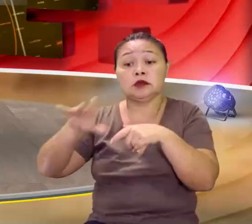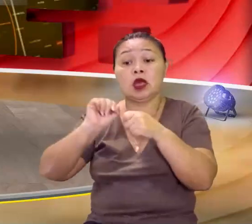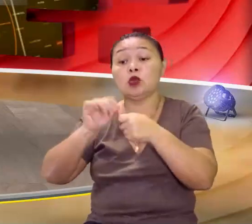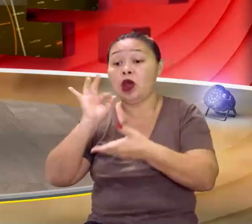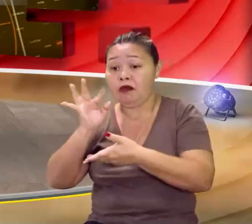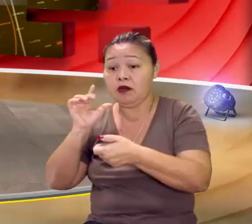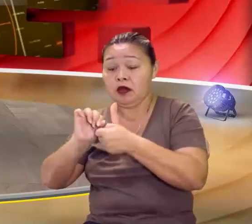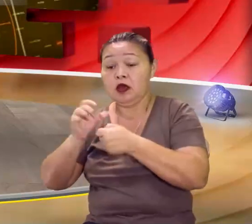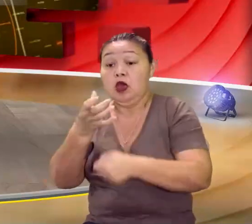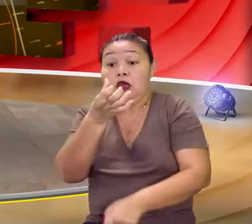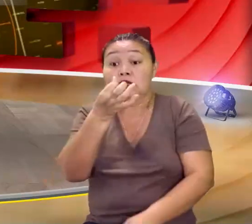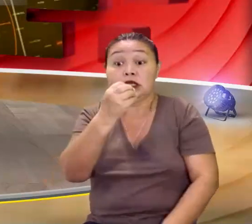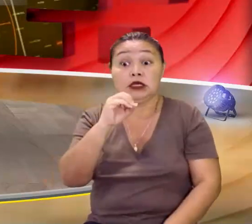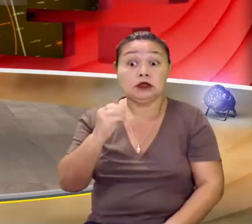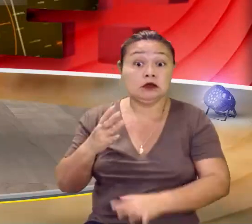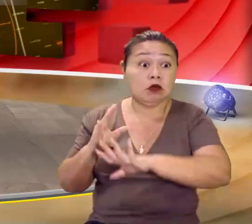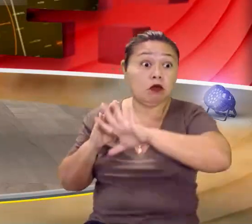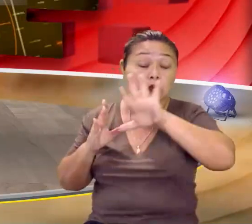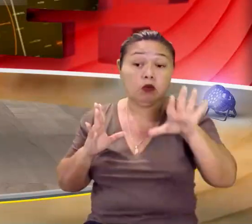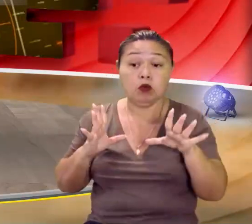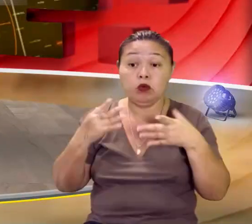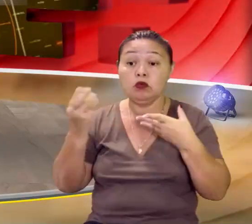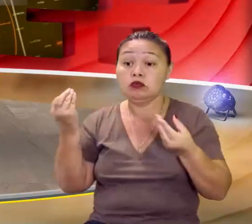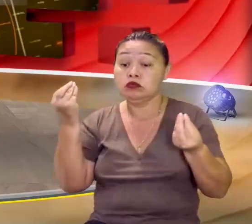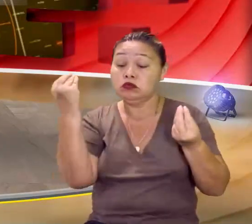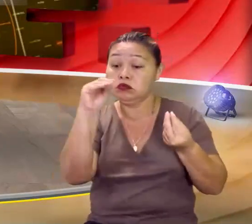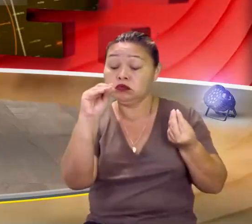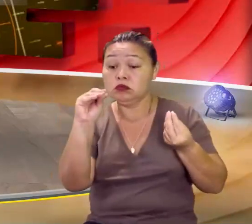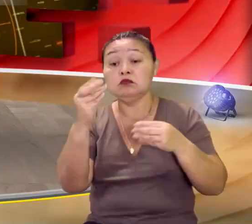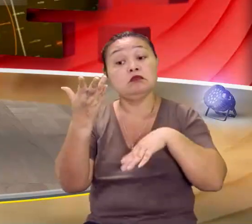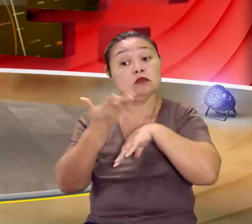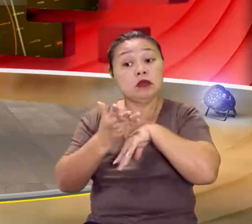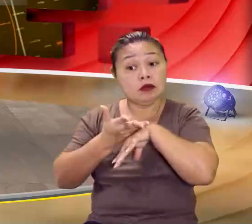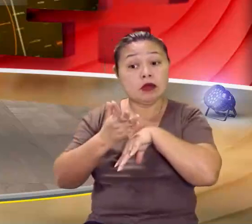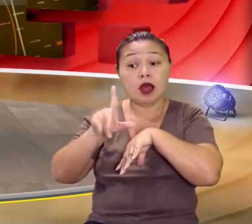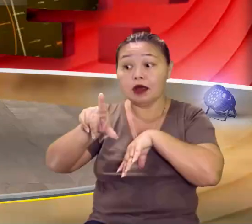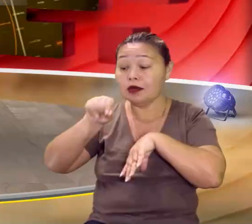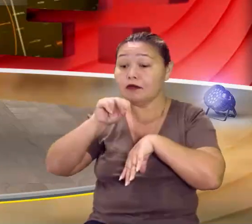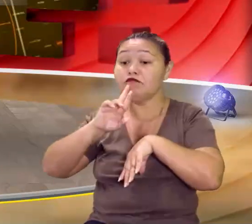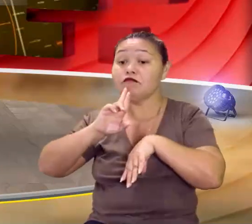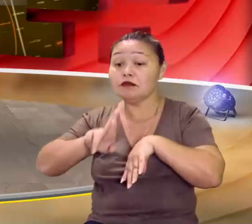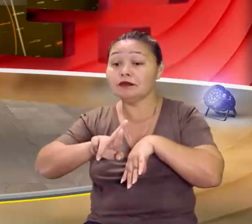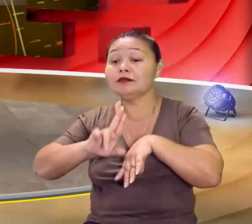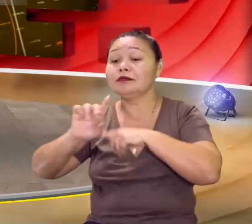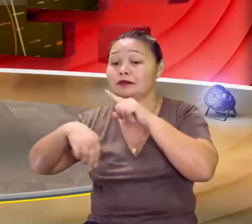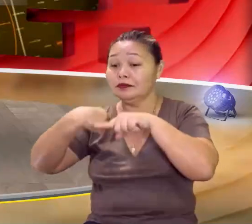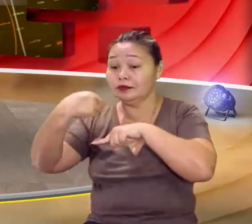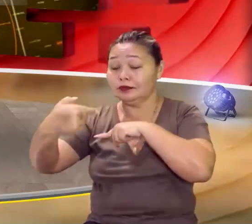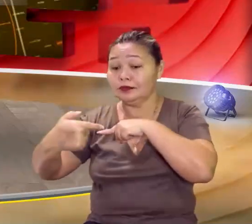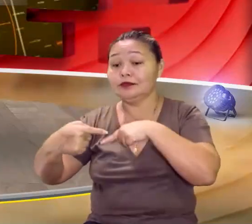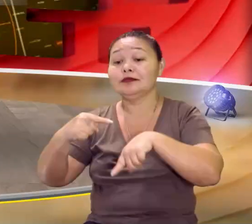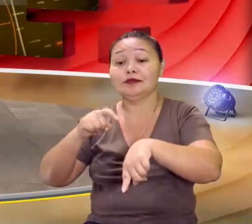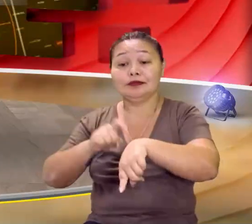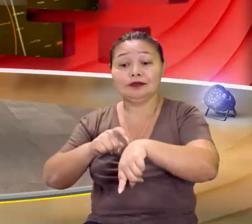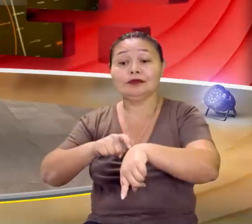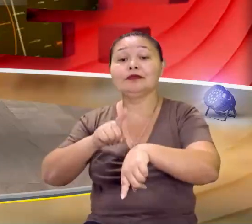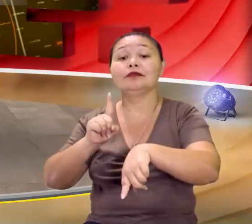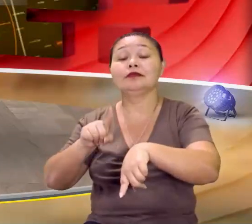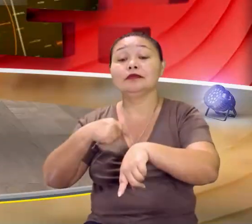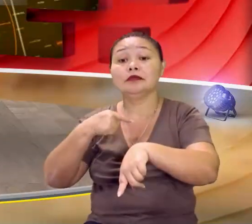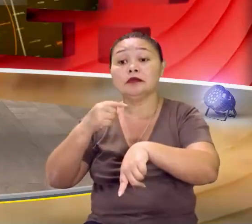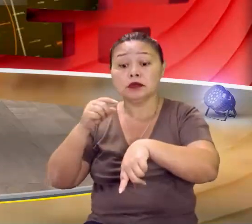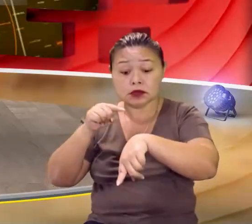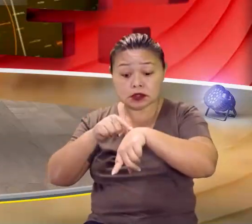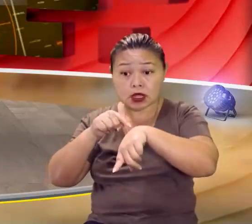café lá, que tem 600 de um lado, e já jogo para um jeito mais prático, já vai me ajudar lá na frente. Porque esses segundos